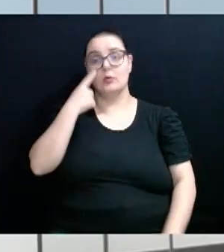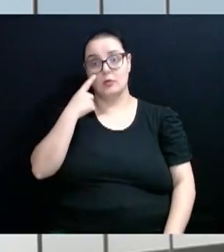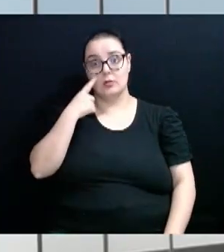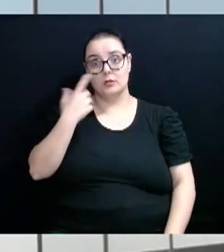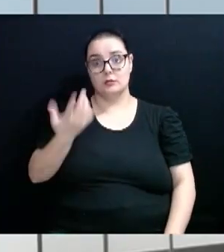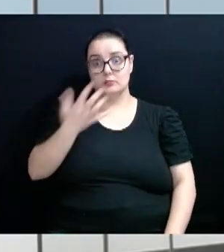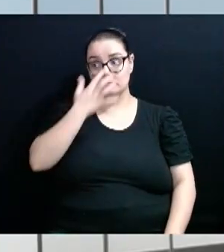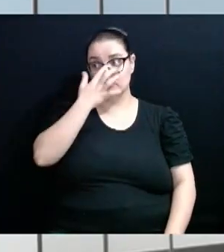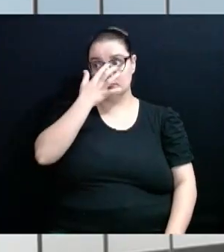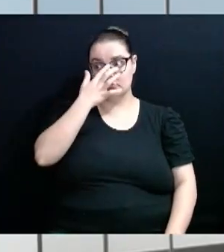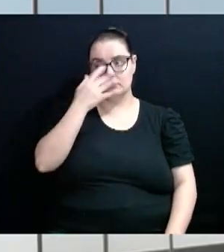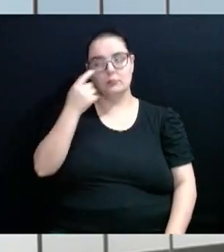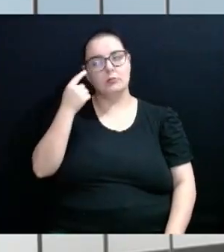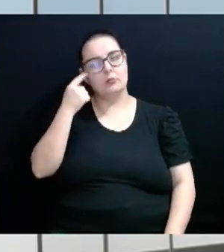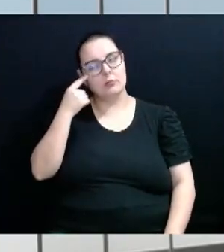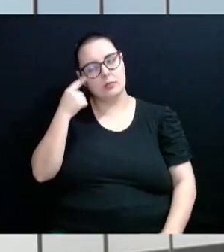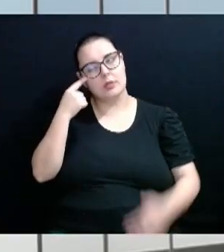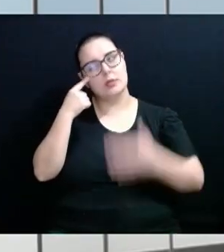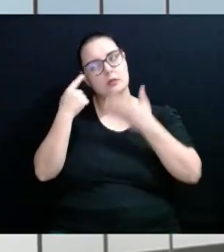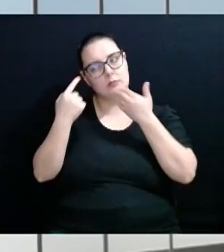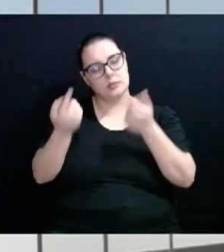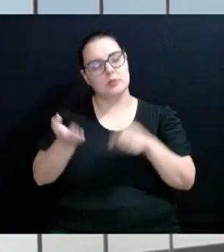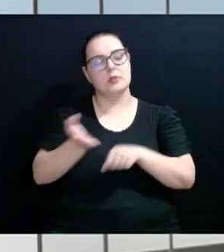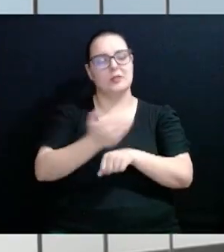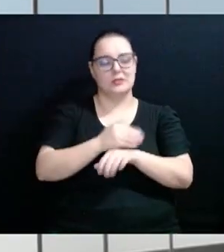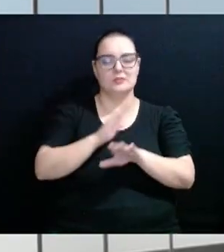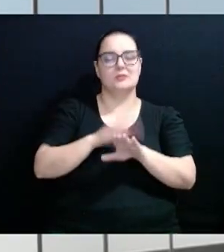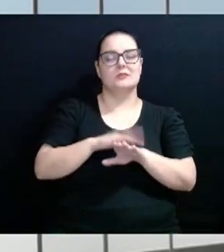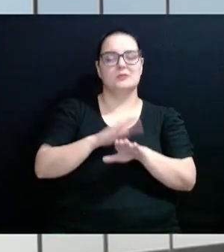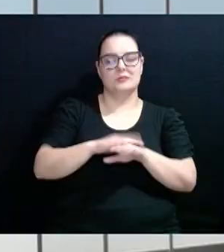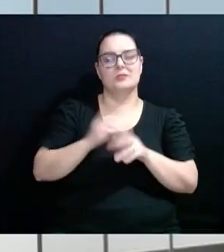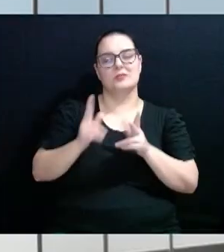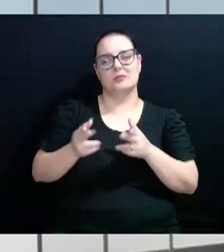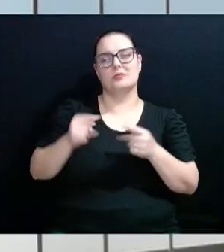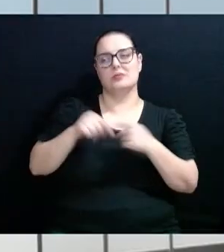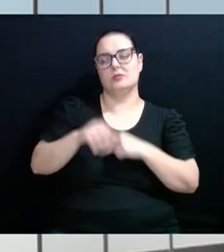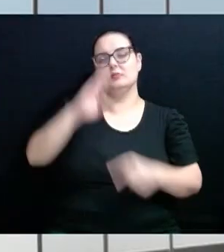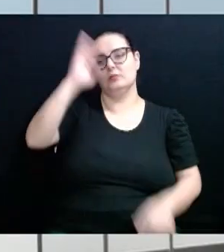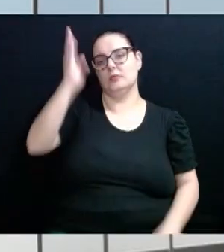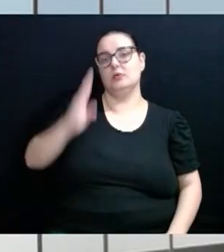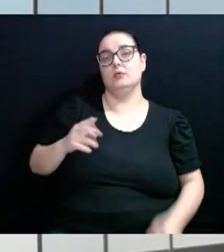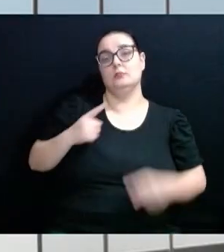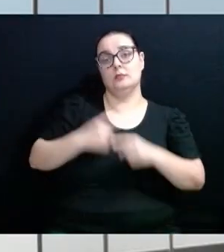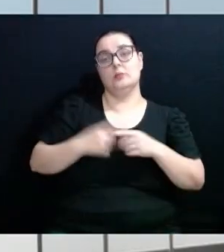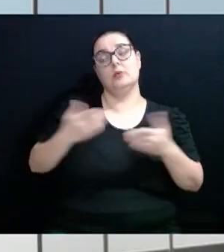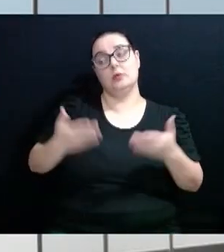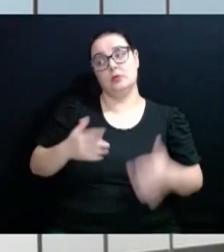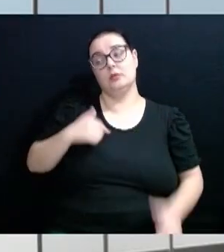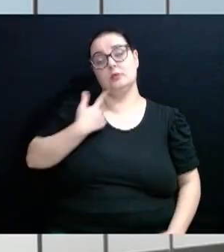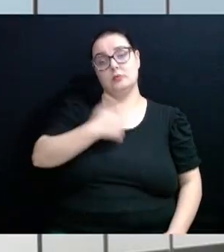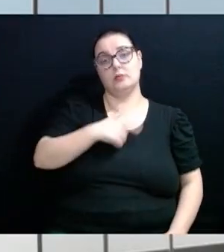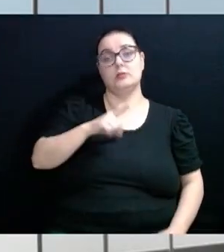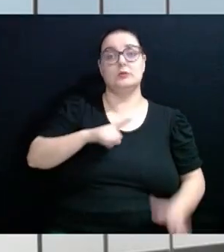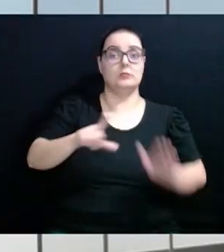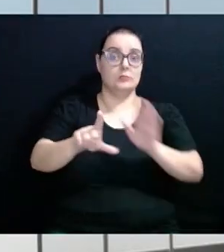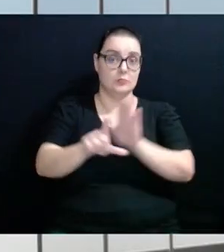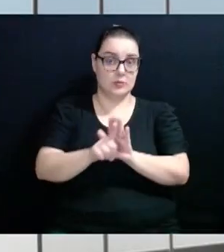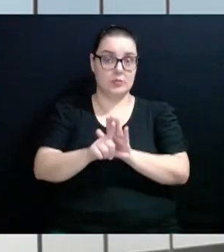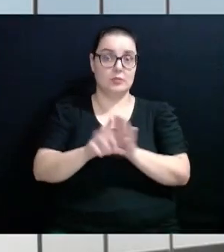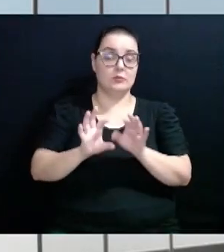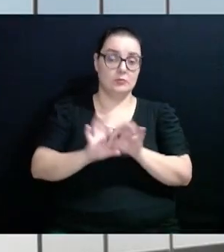bem antes de tomar medidas contra o Brasil, porque agora nós temos uma lei que permite ao